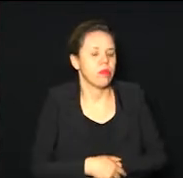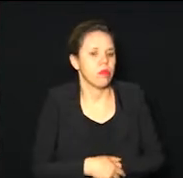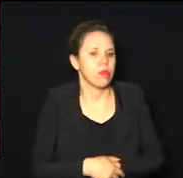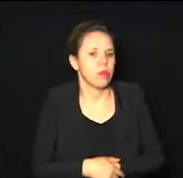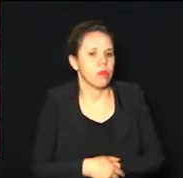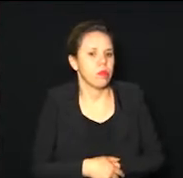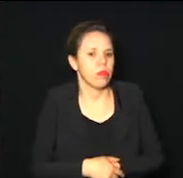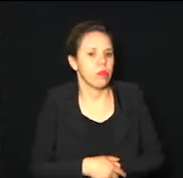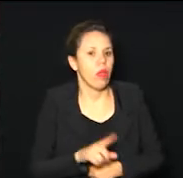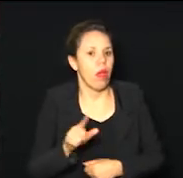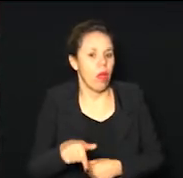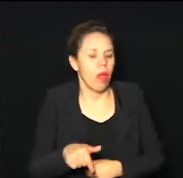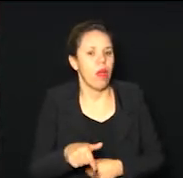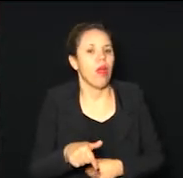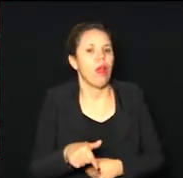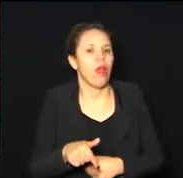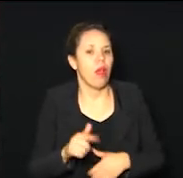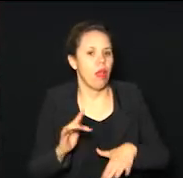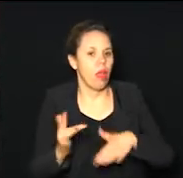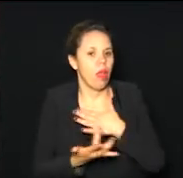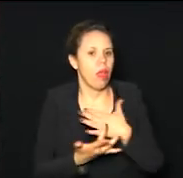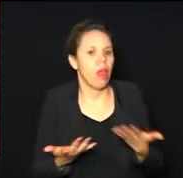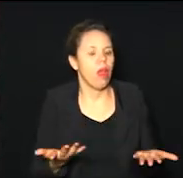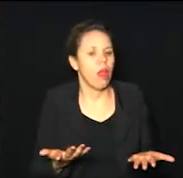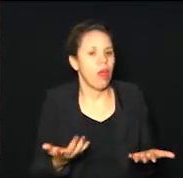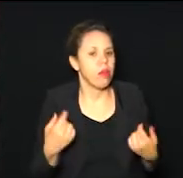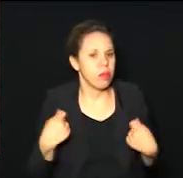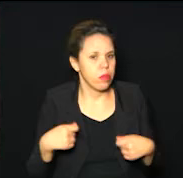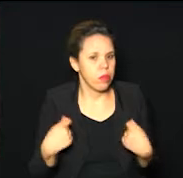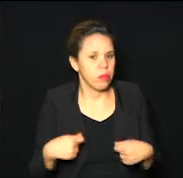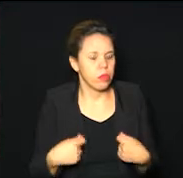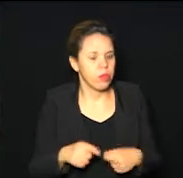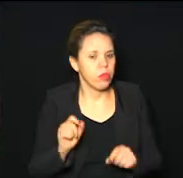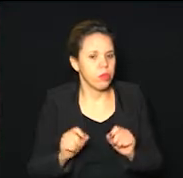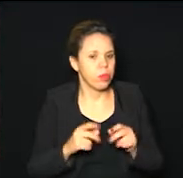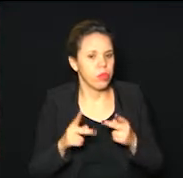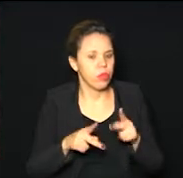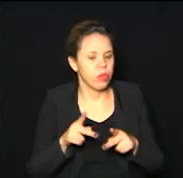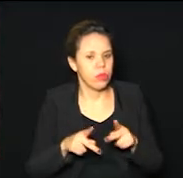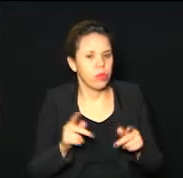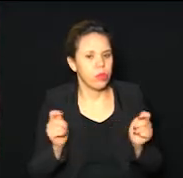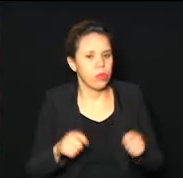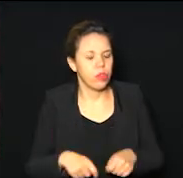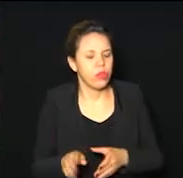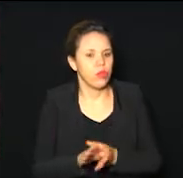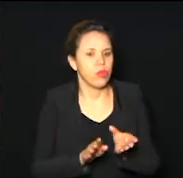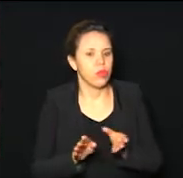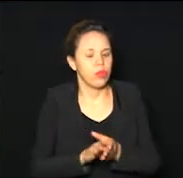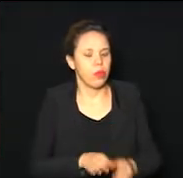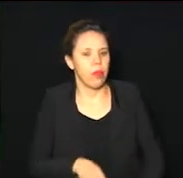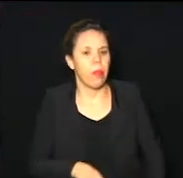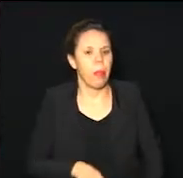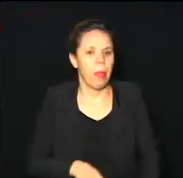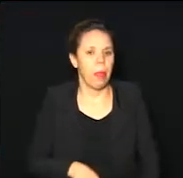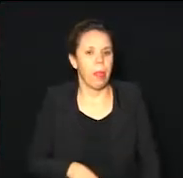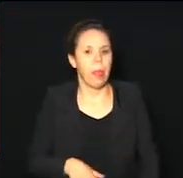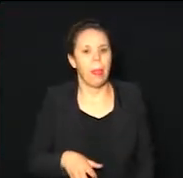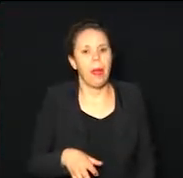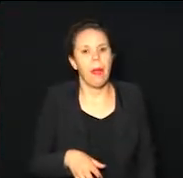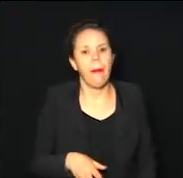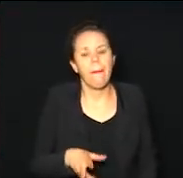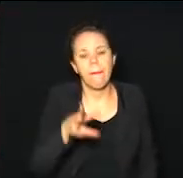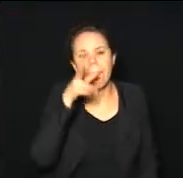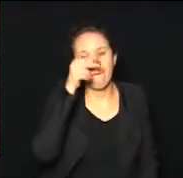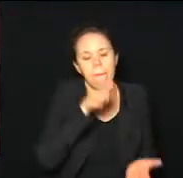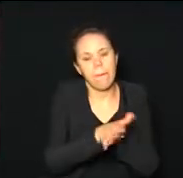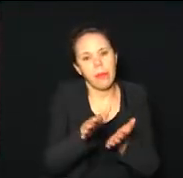considerar que a imprensa ainda precisa de pessoas que possam orientá-las na publicação